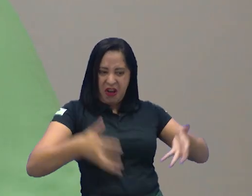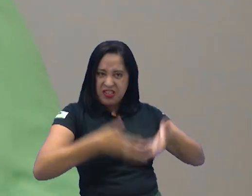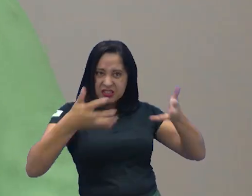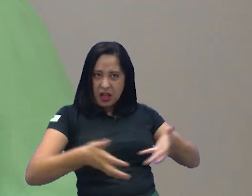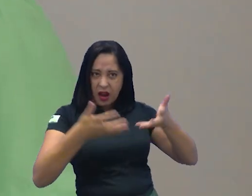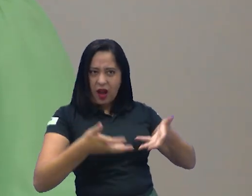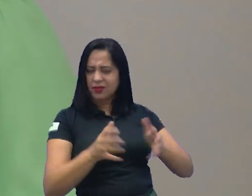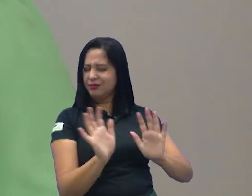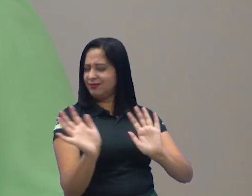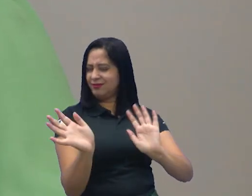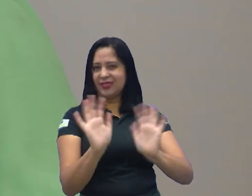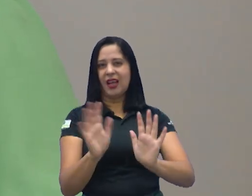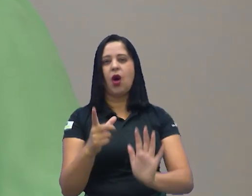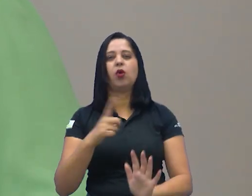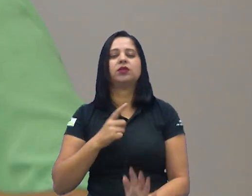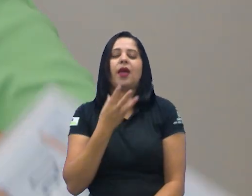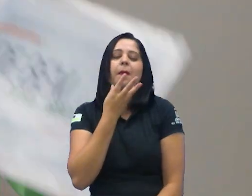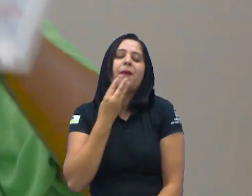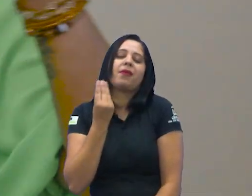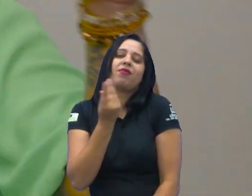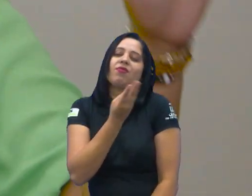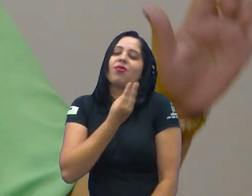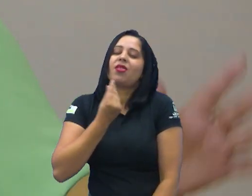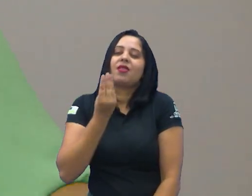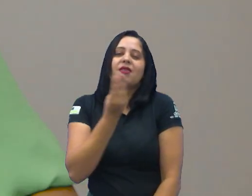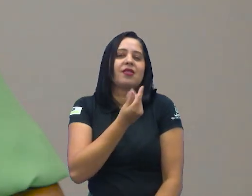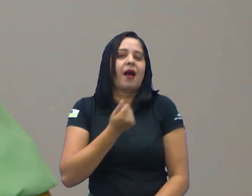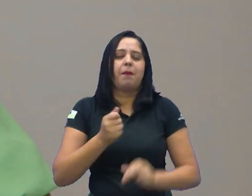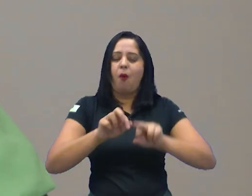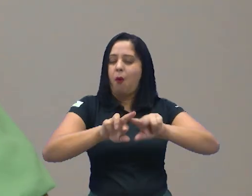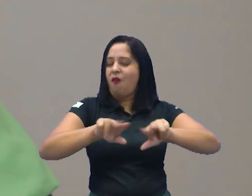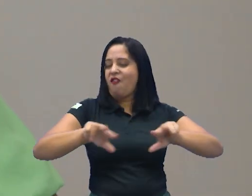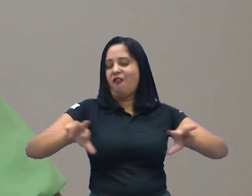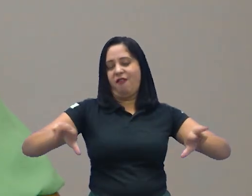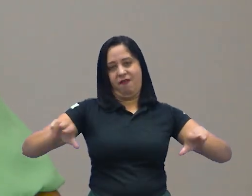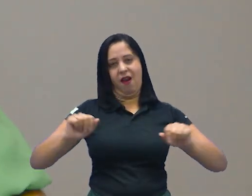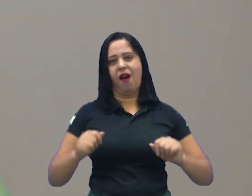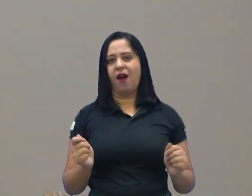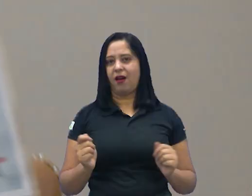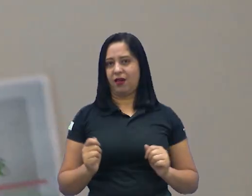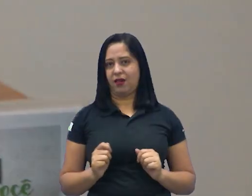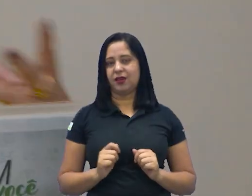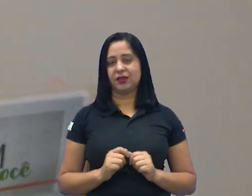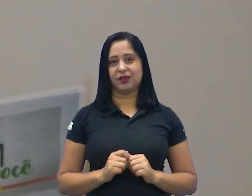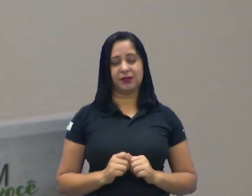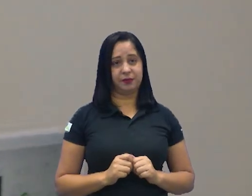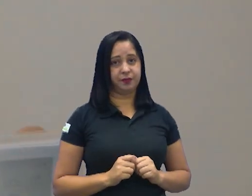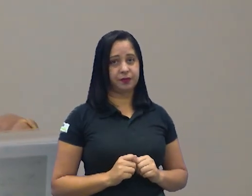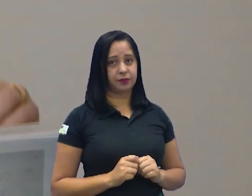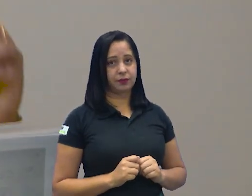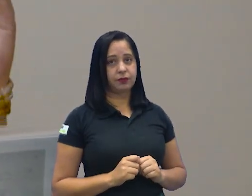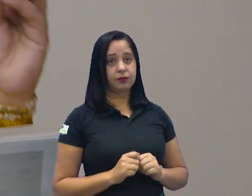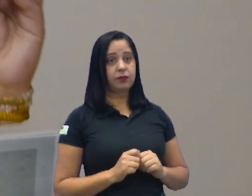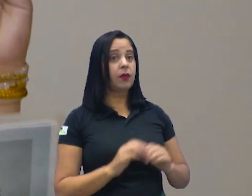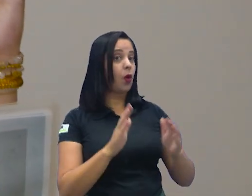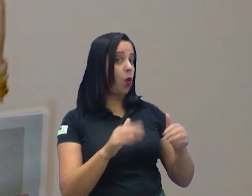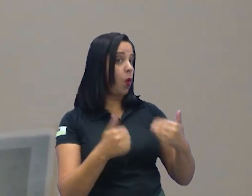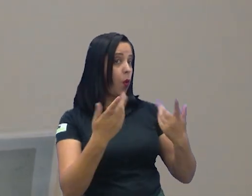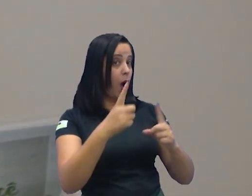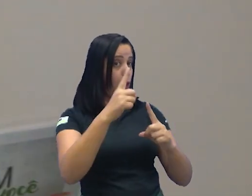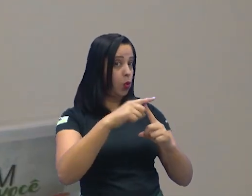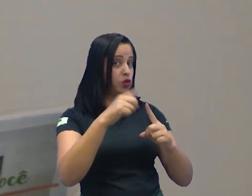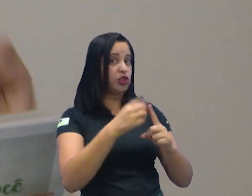Isa, mas tem sabor, tem cor, tem um mundo de possibilidades. Isa, quais são os alimentos que são